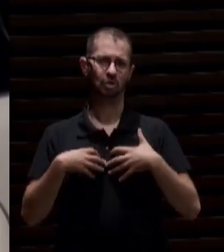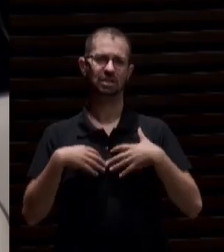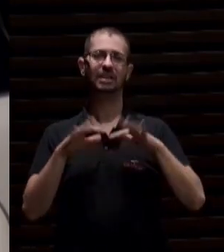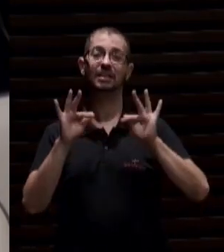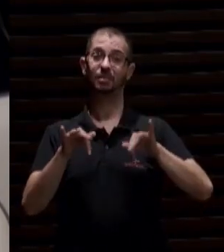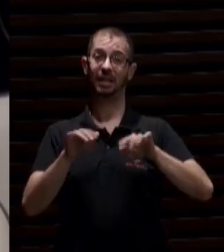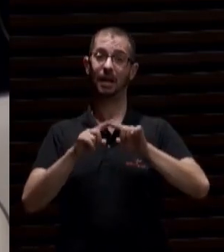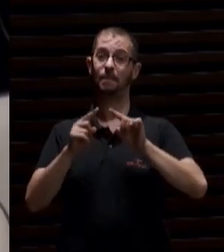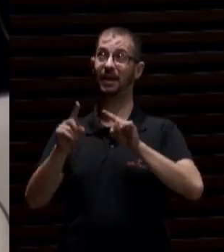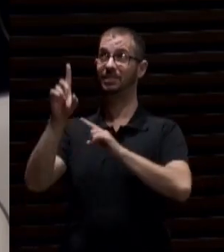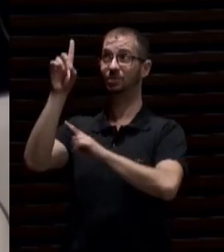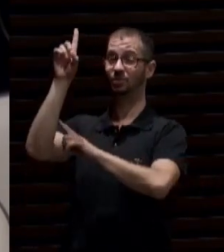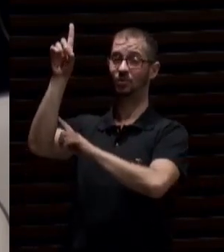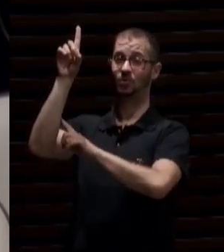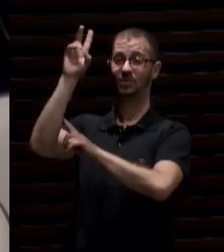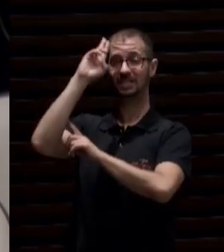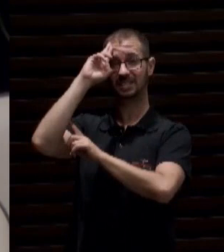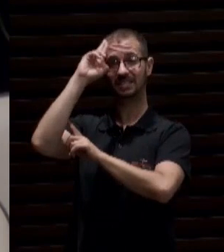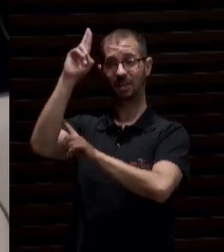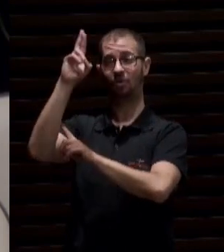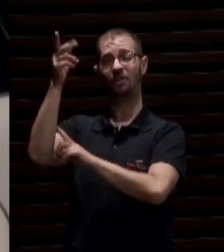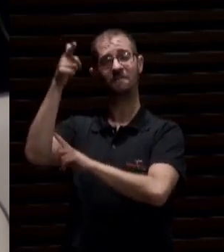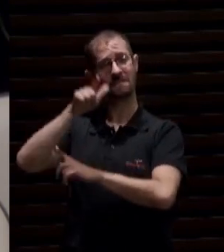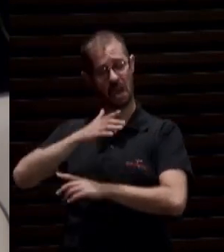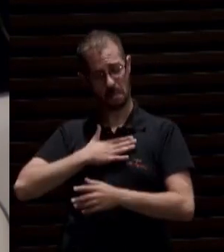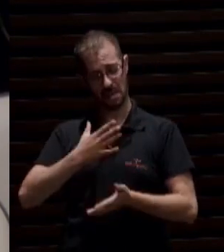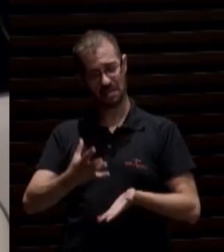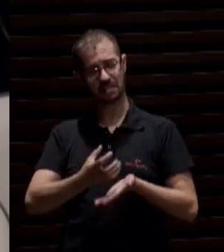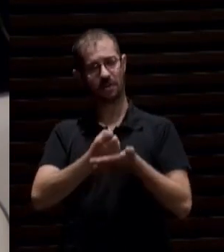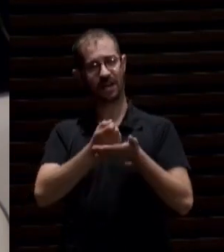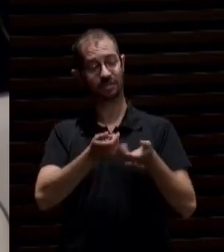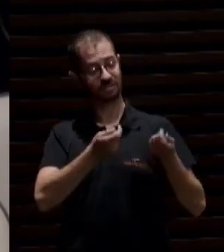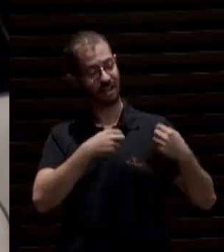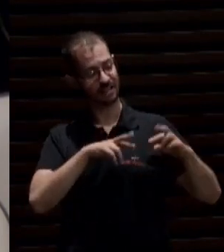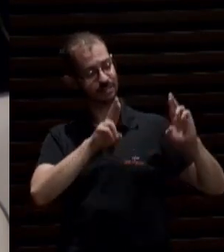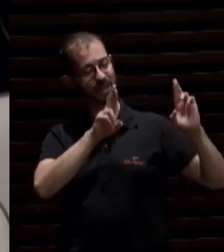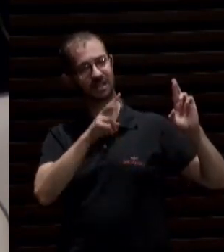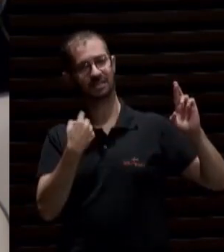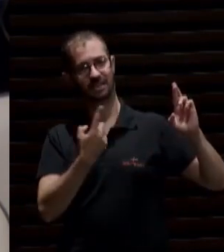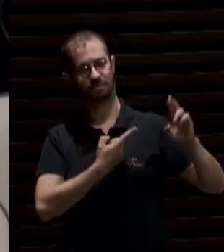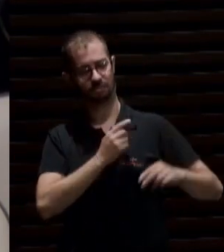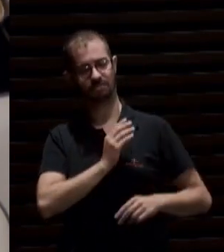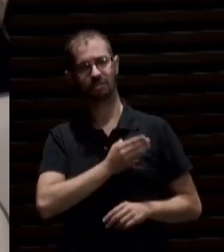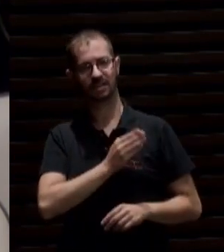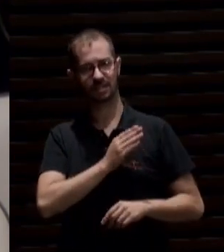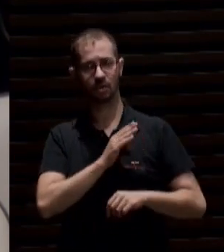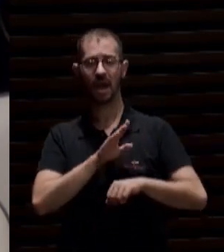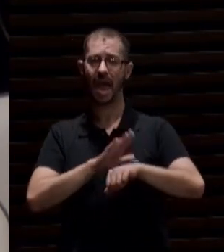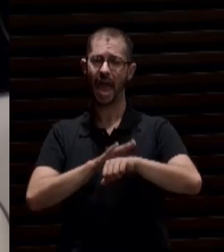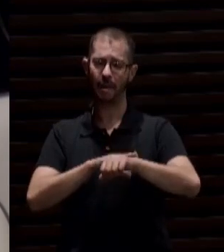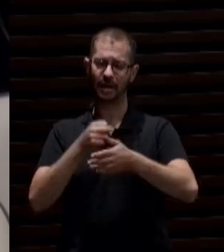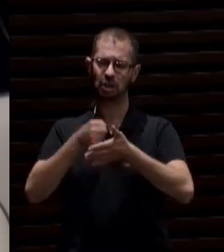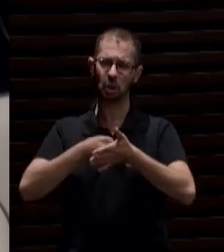o Senhor é bom. Mas o Senhor vem me resgatar. Isso é esperança ao nosso coração. Então, em épocas de luta, de dor e sofrimento, meus